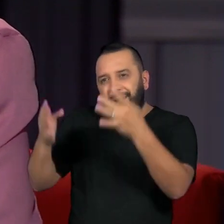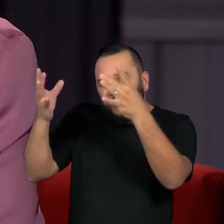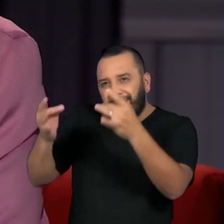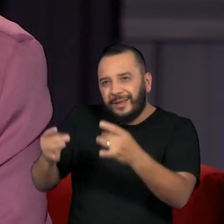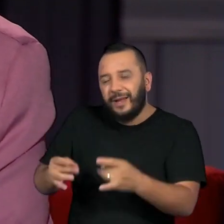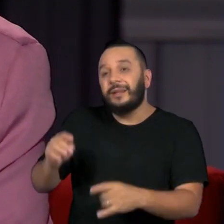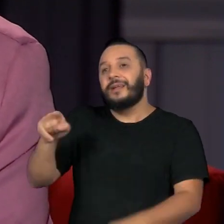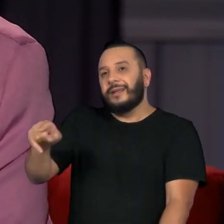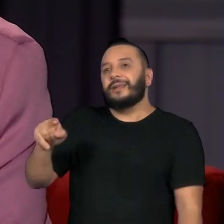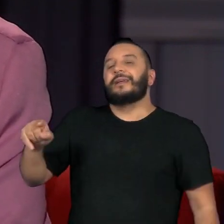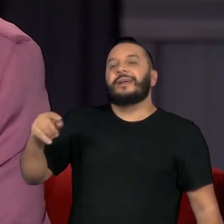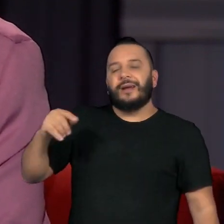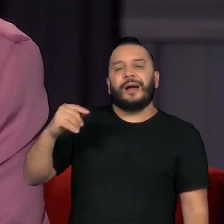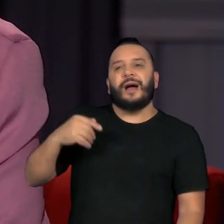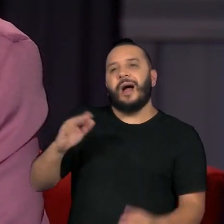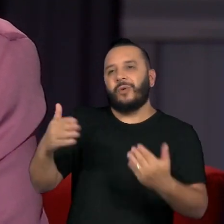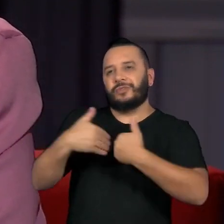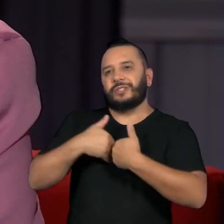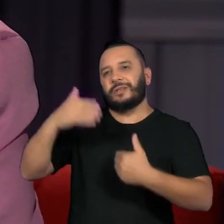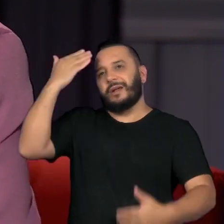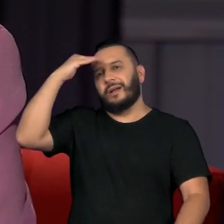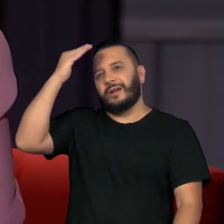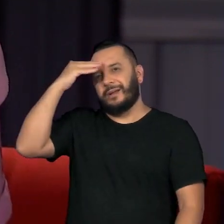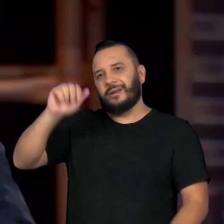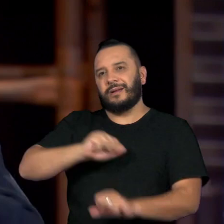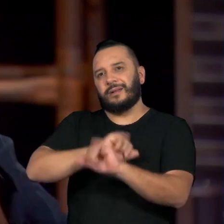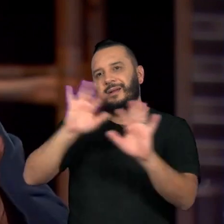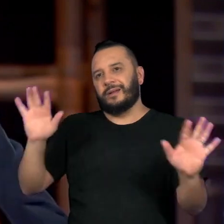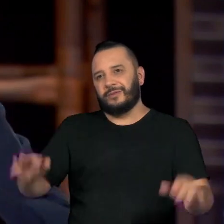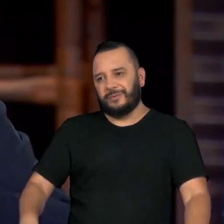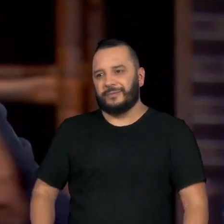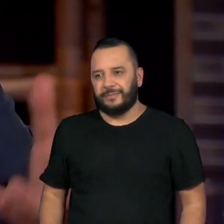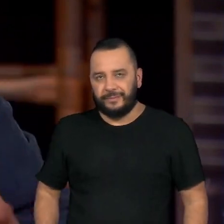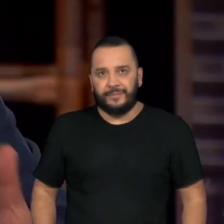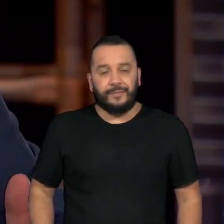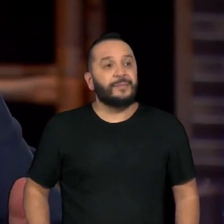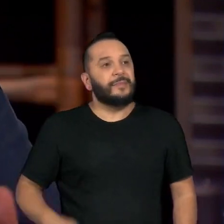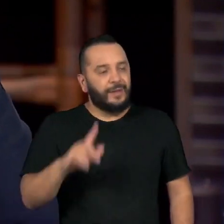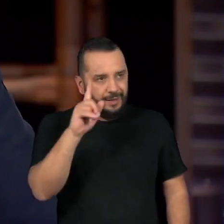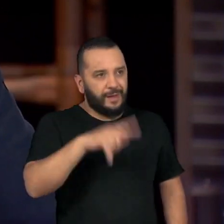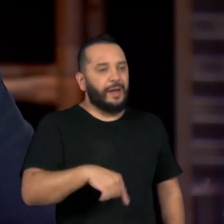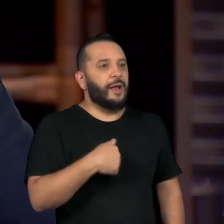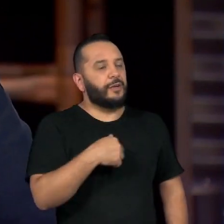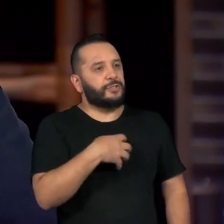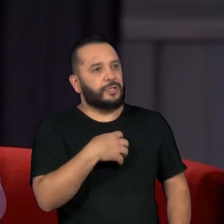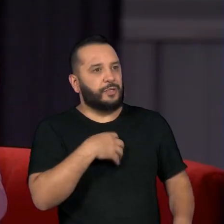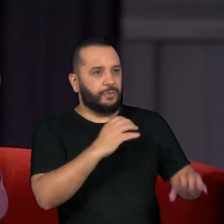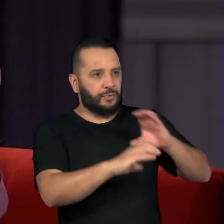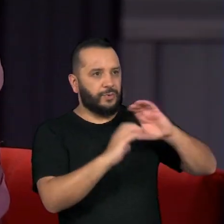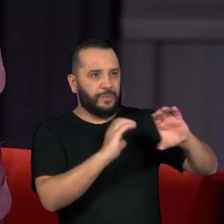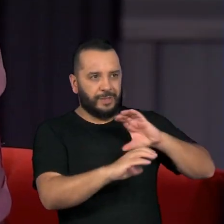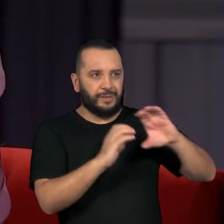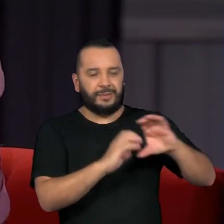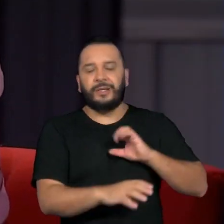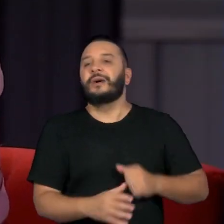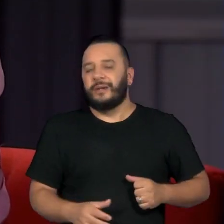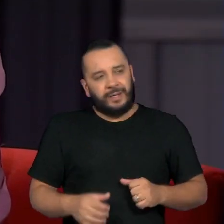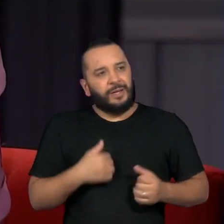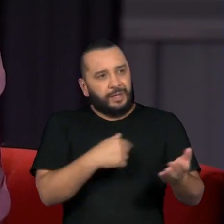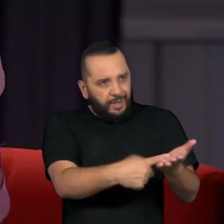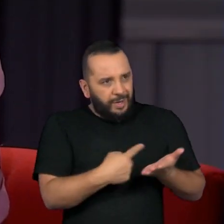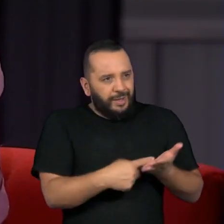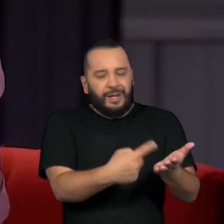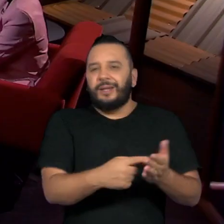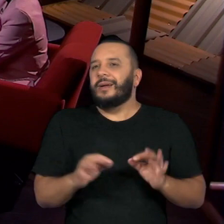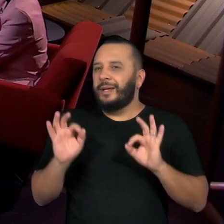como parte daquilo que está acontecendo, Claro. não excluí-lo. E é um código, né, de comunicação importante, de ficar combinado, né,